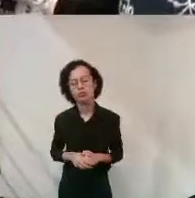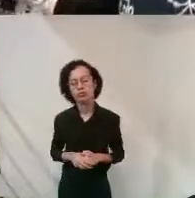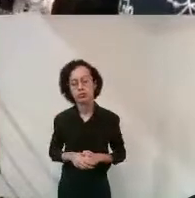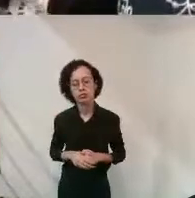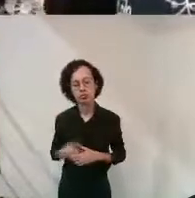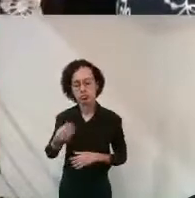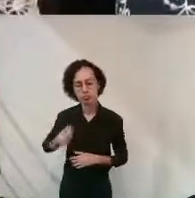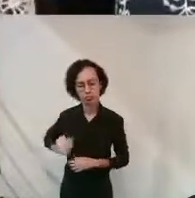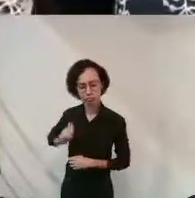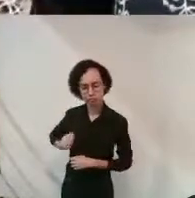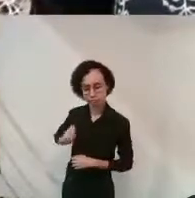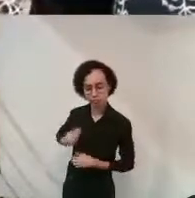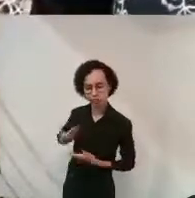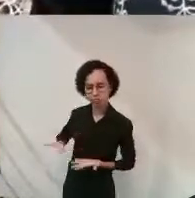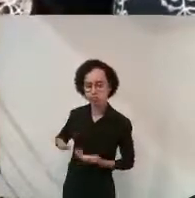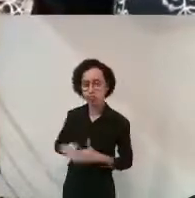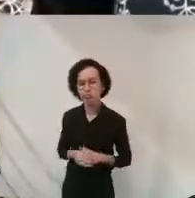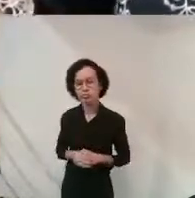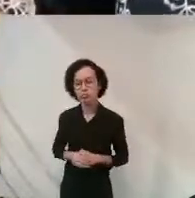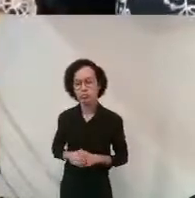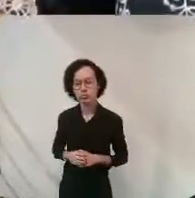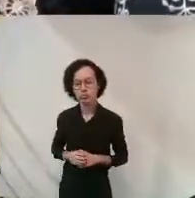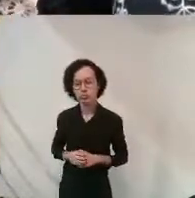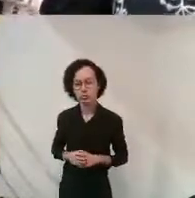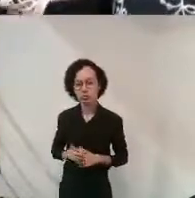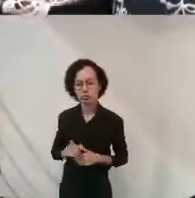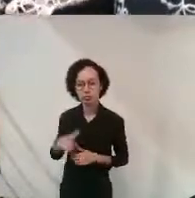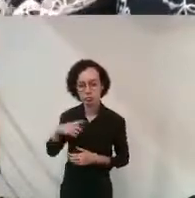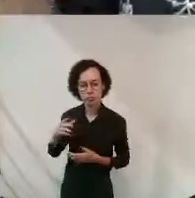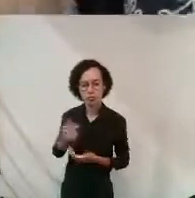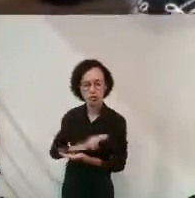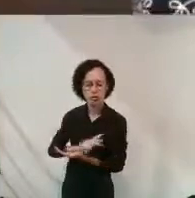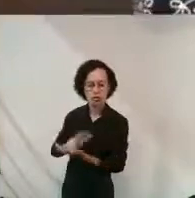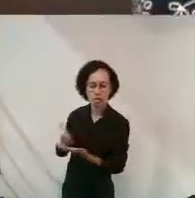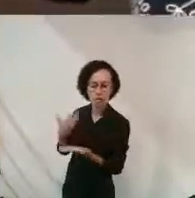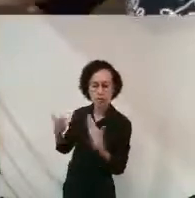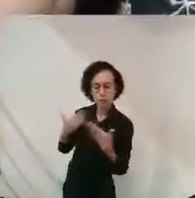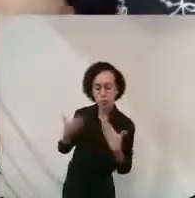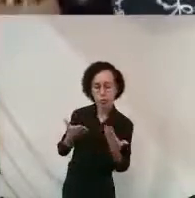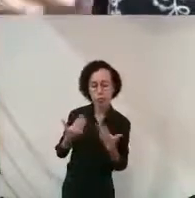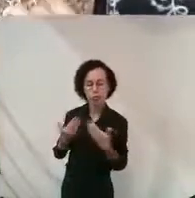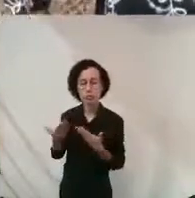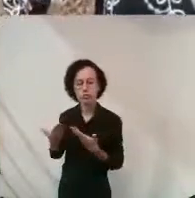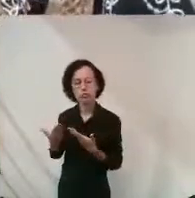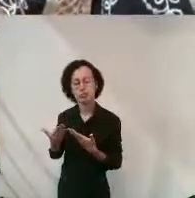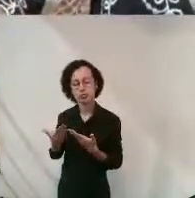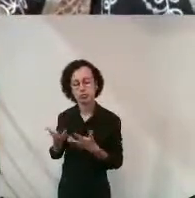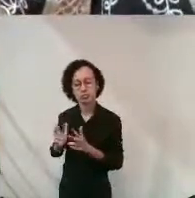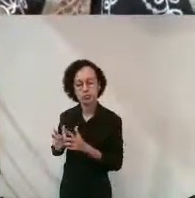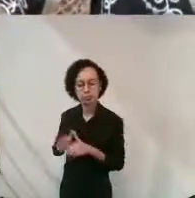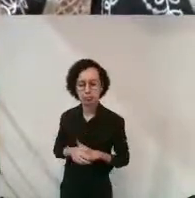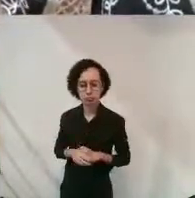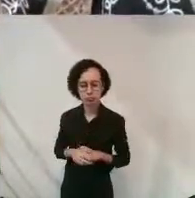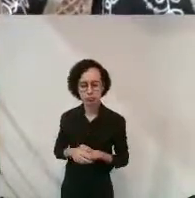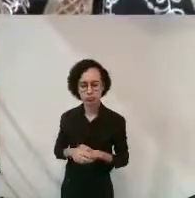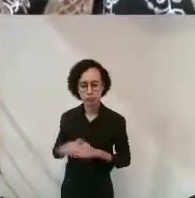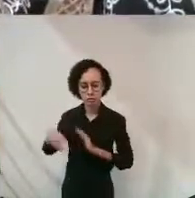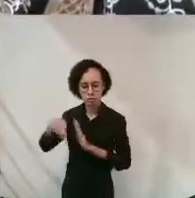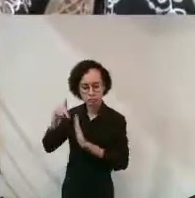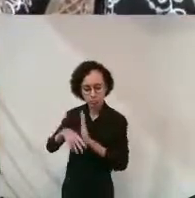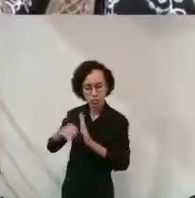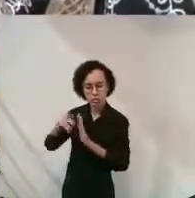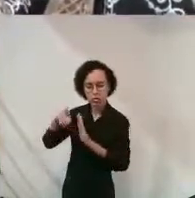sua presença. Tivemos excelente diálogo no âmbito da Comissão de Meio Ambiente sobre os programas nacionais.